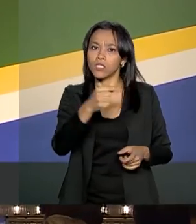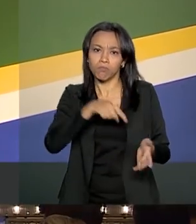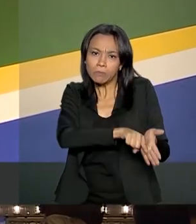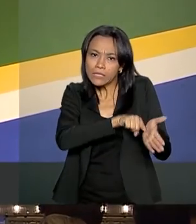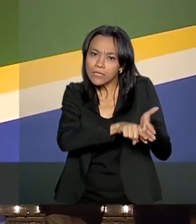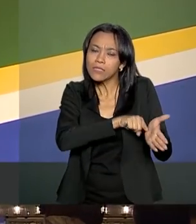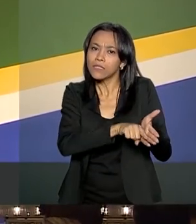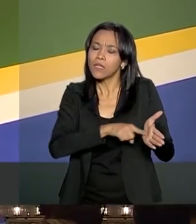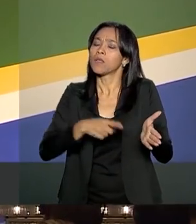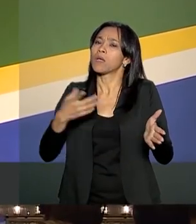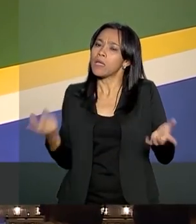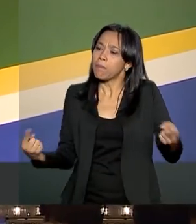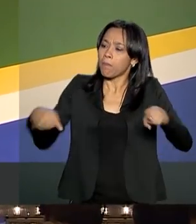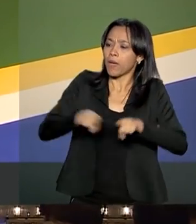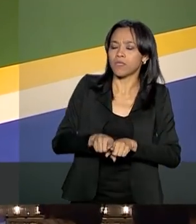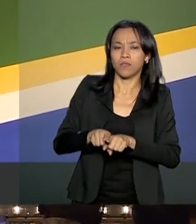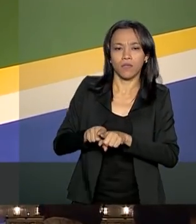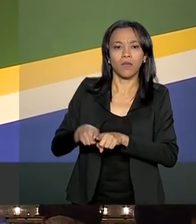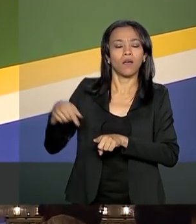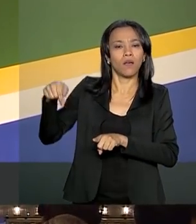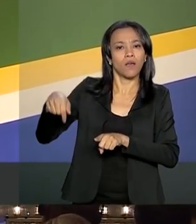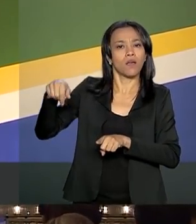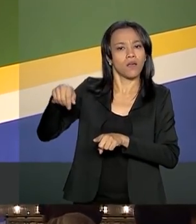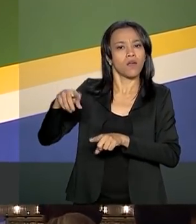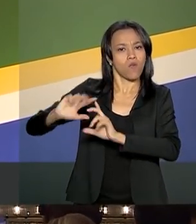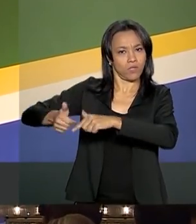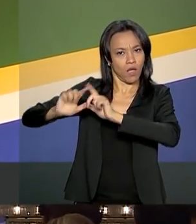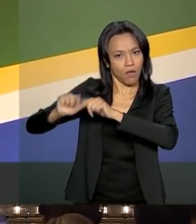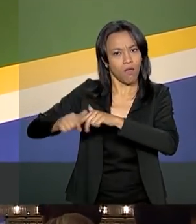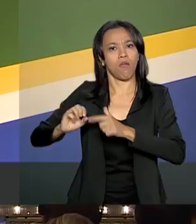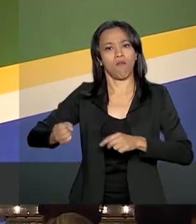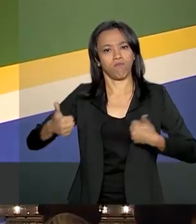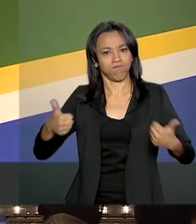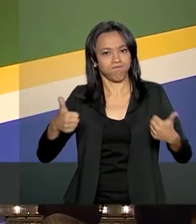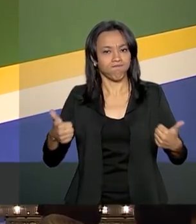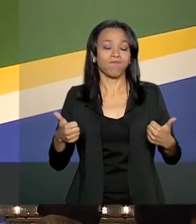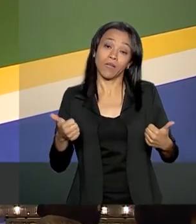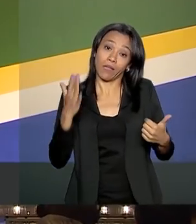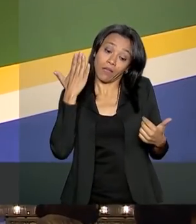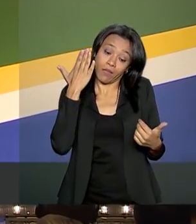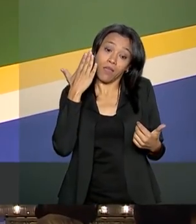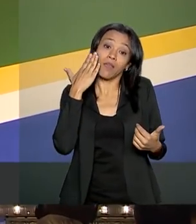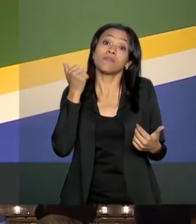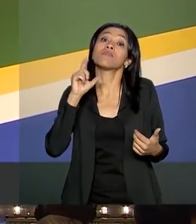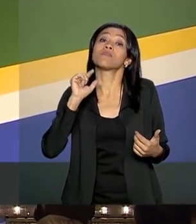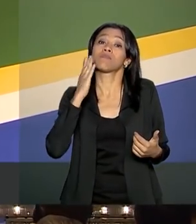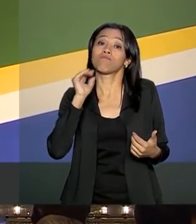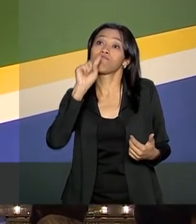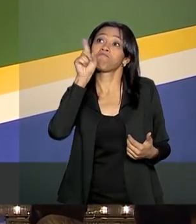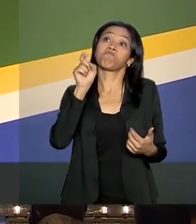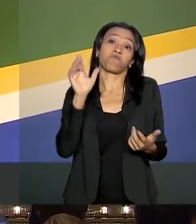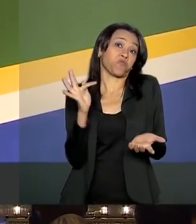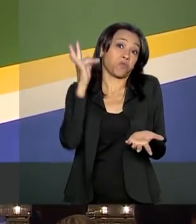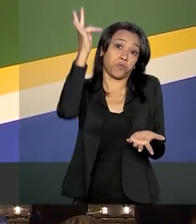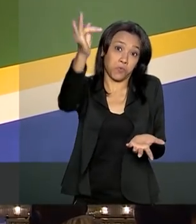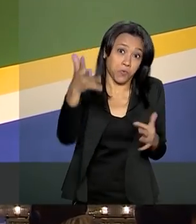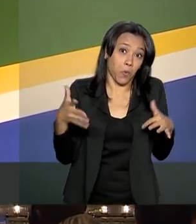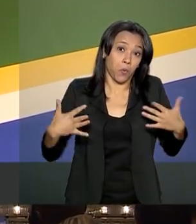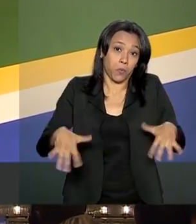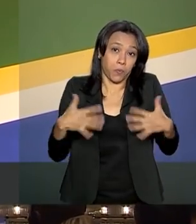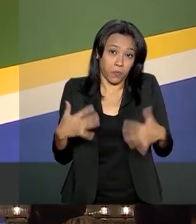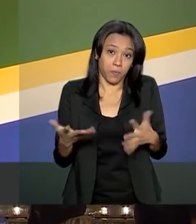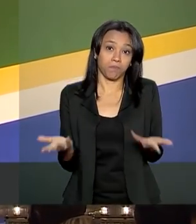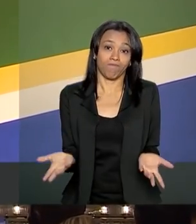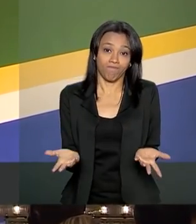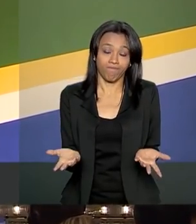Israel, daremos um enorme passo. Quem sabe a vanguarda dos futuros inventos? Quem sabe